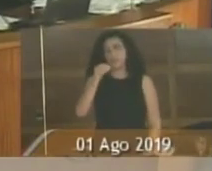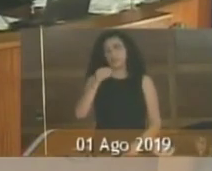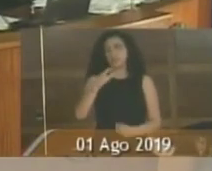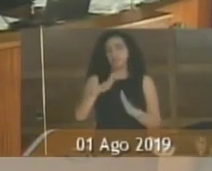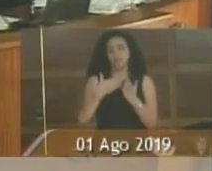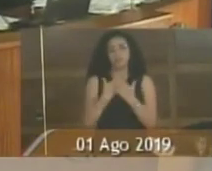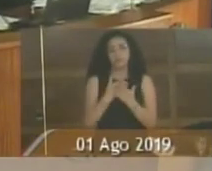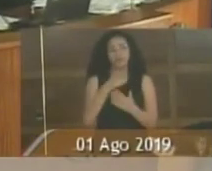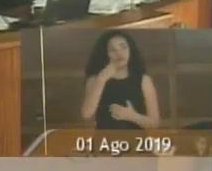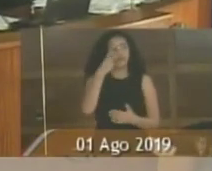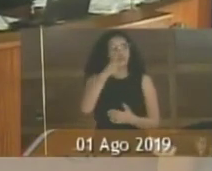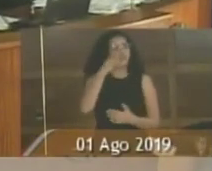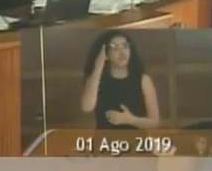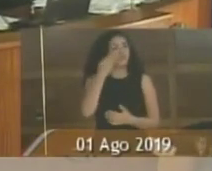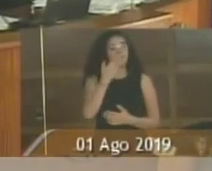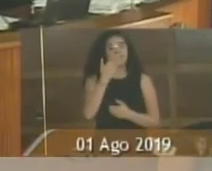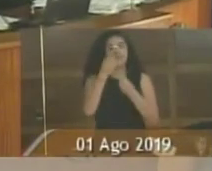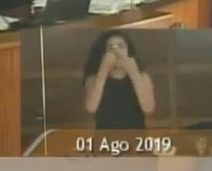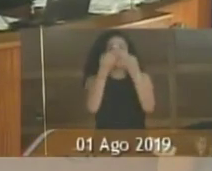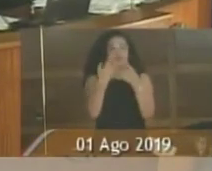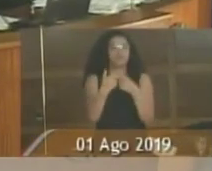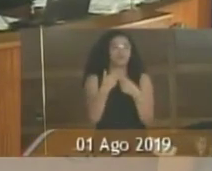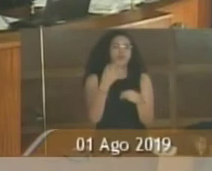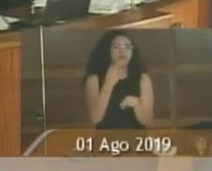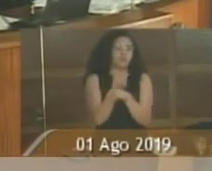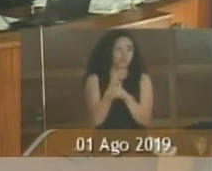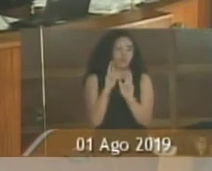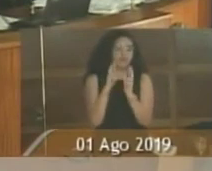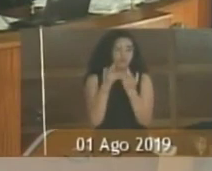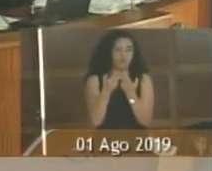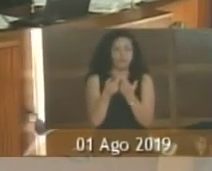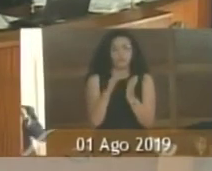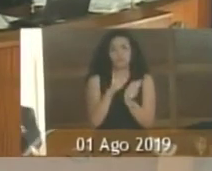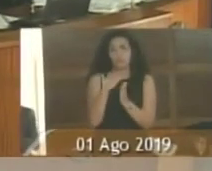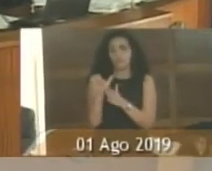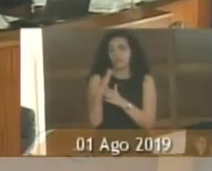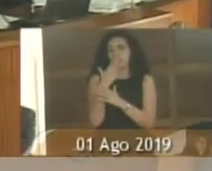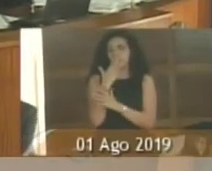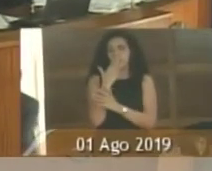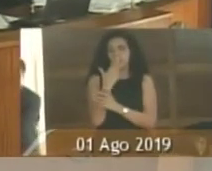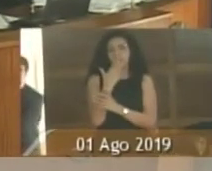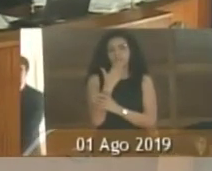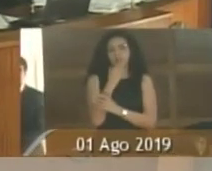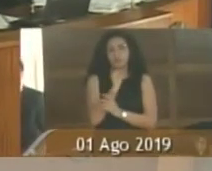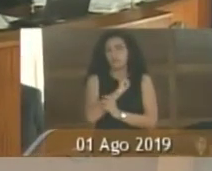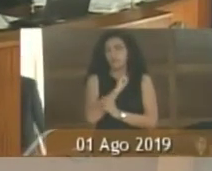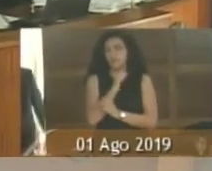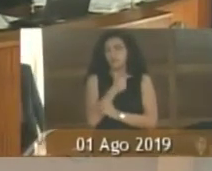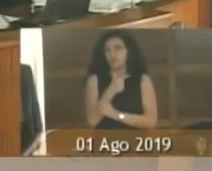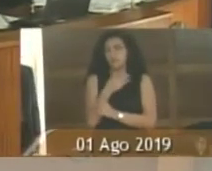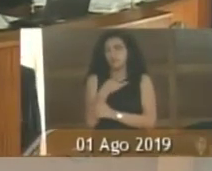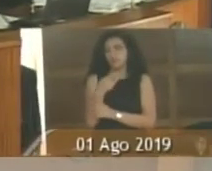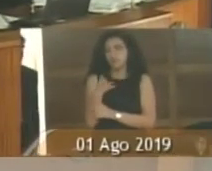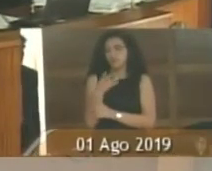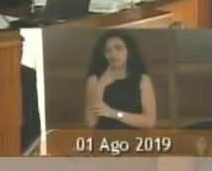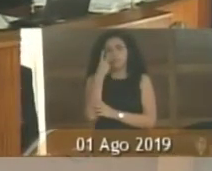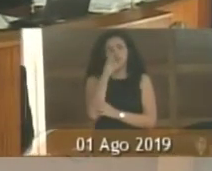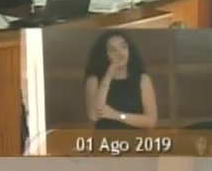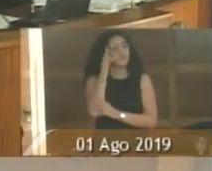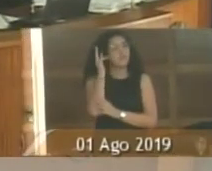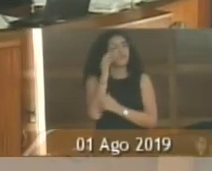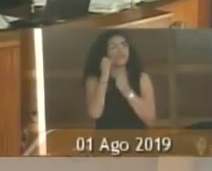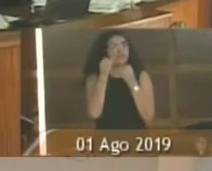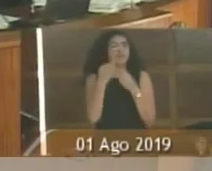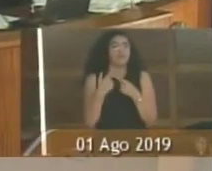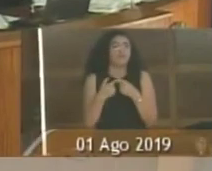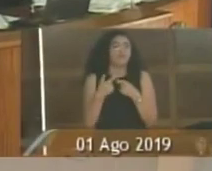vereador Flavinho Araújo, solicitando que seja justificada sua ausência na sessão do dia 21 de maio. Em discussão única, requerimento 244, de autoria do vereador Flavinho Araújo, seja